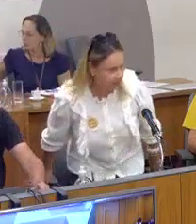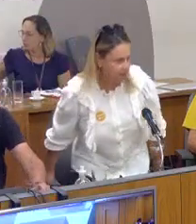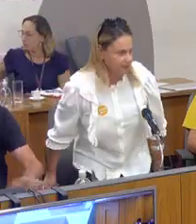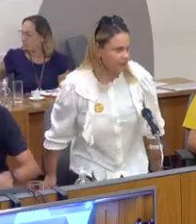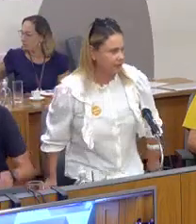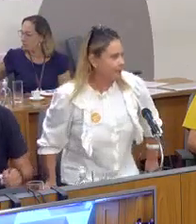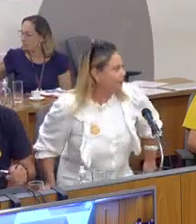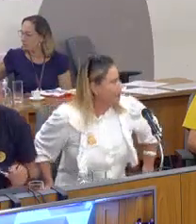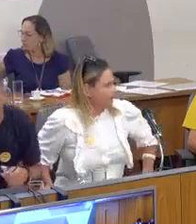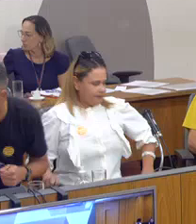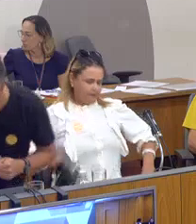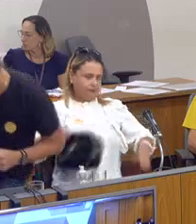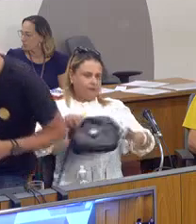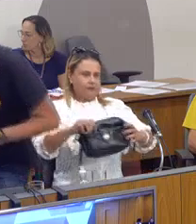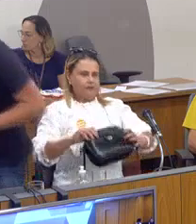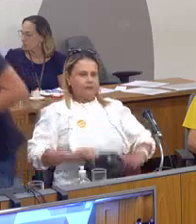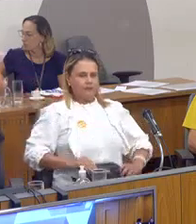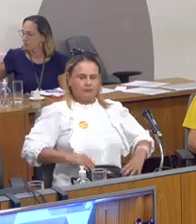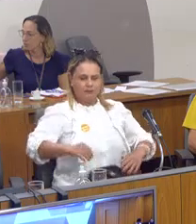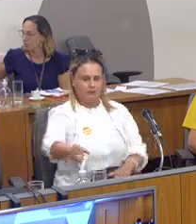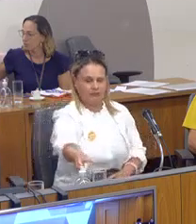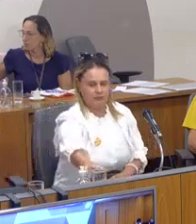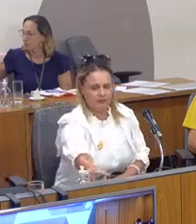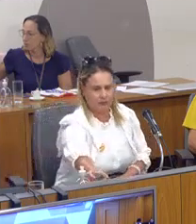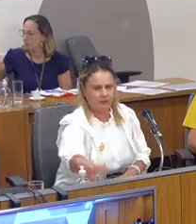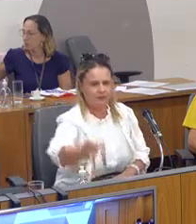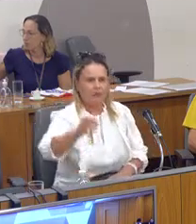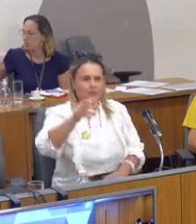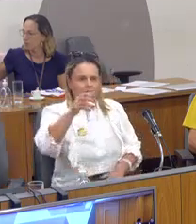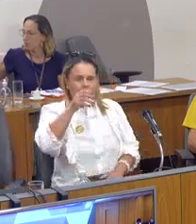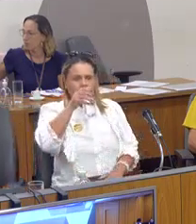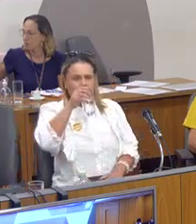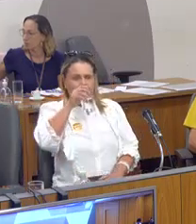de Lima morador de Belo Horizonte